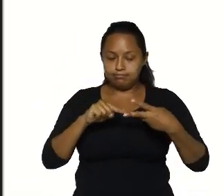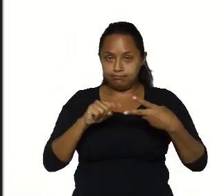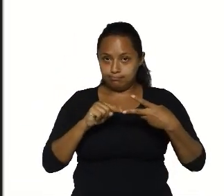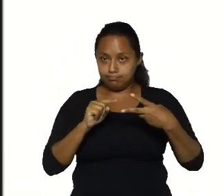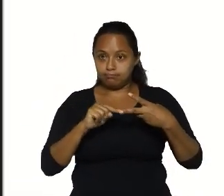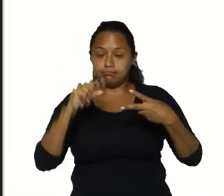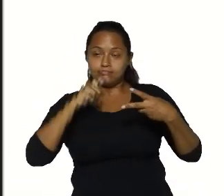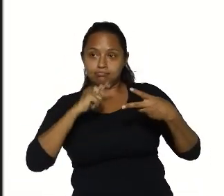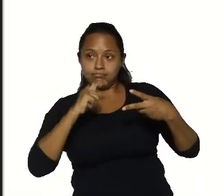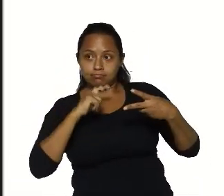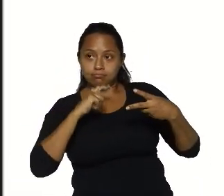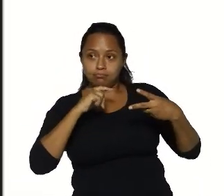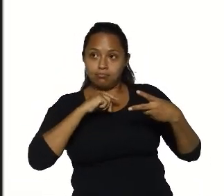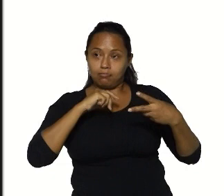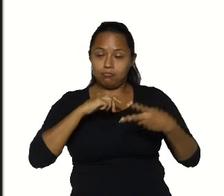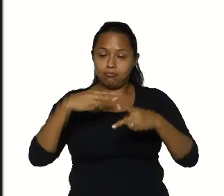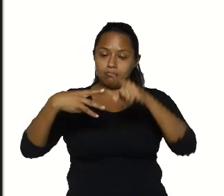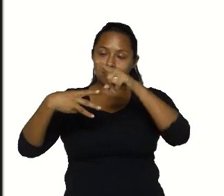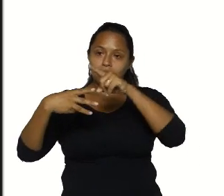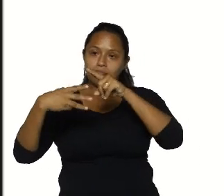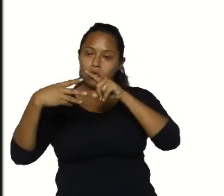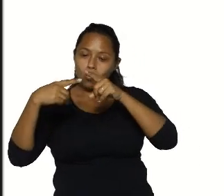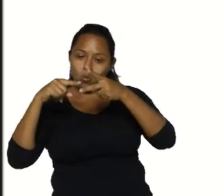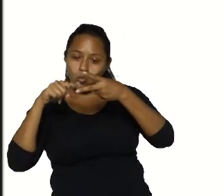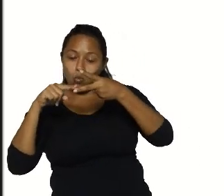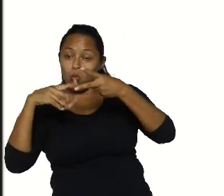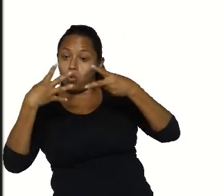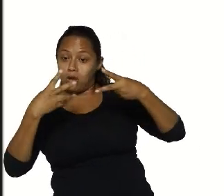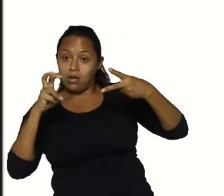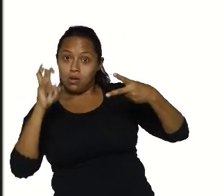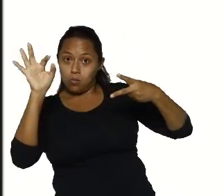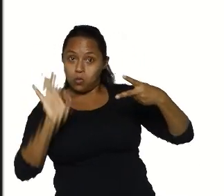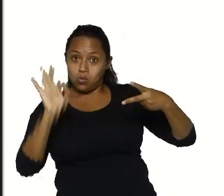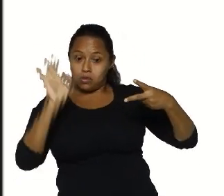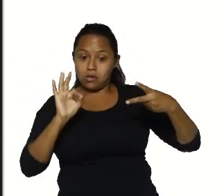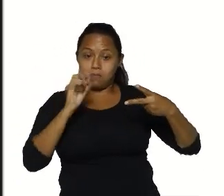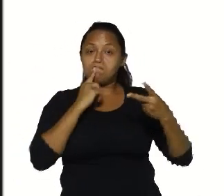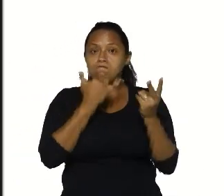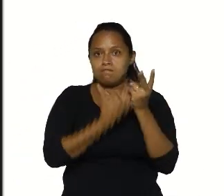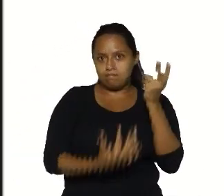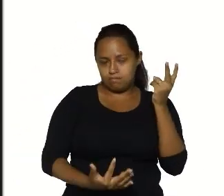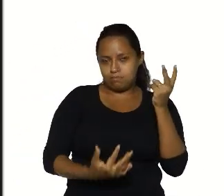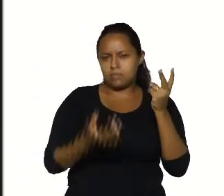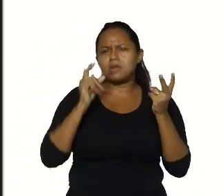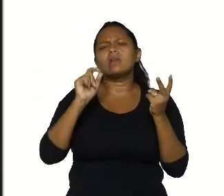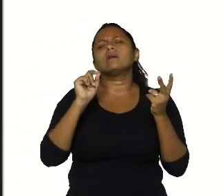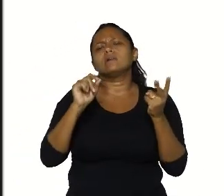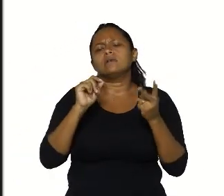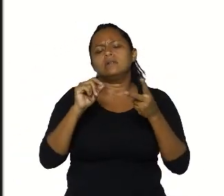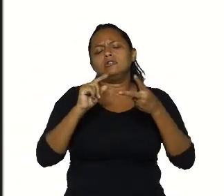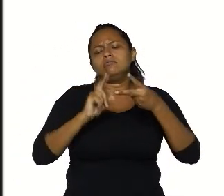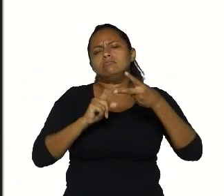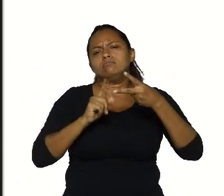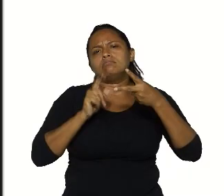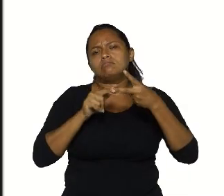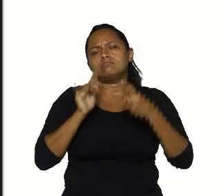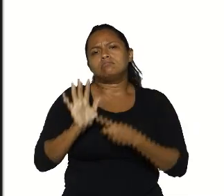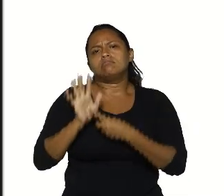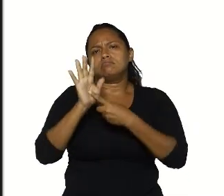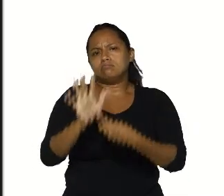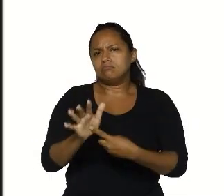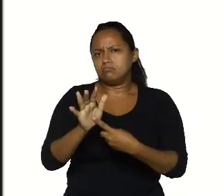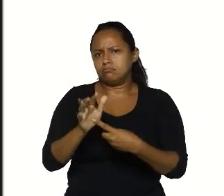elementos figurados correspondem a 45% do sangue. Quem são os